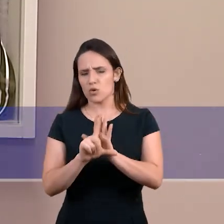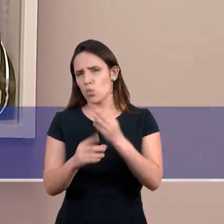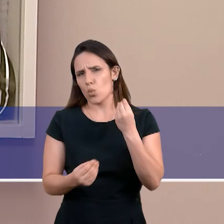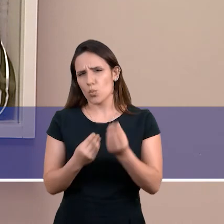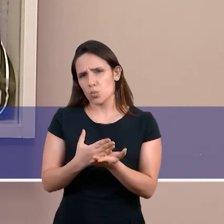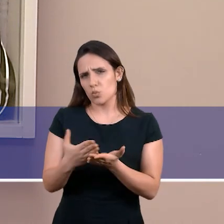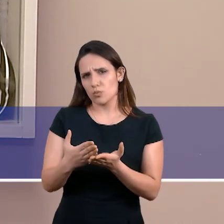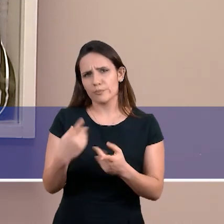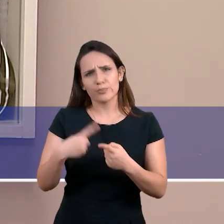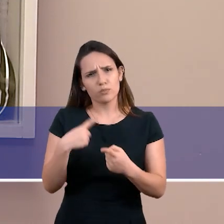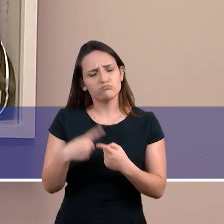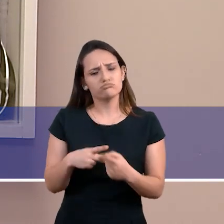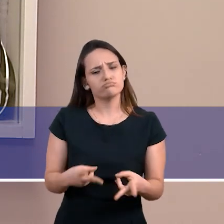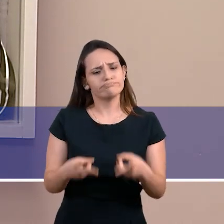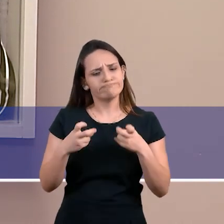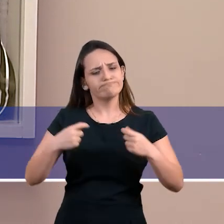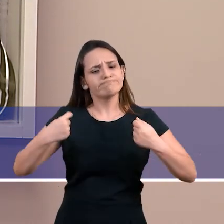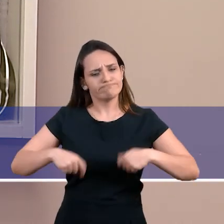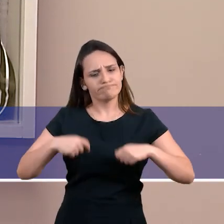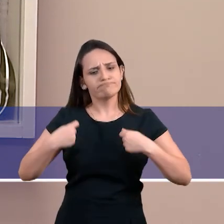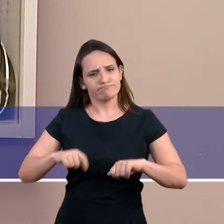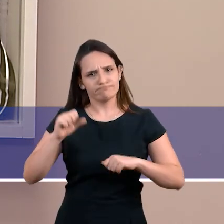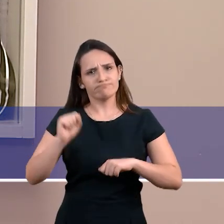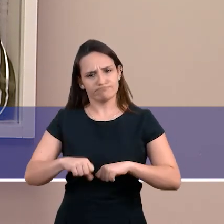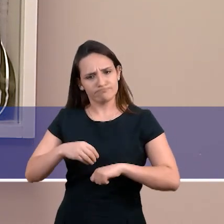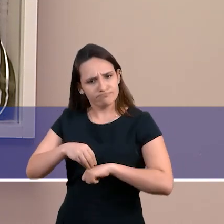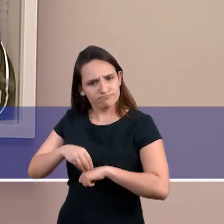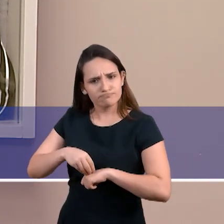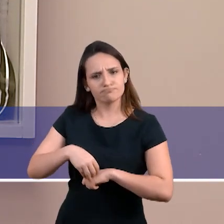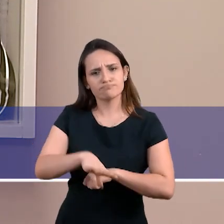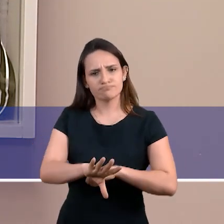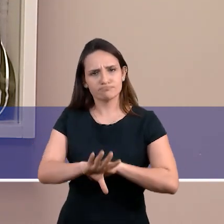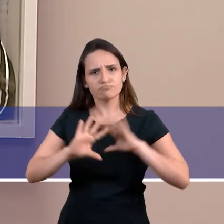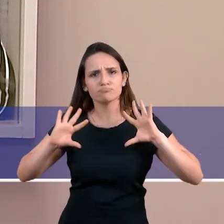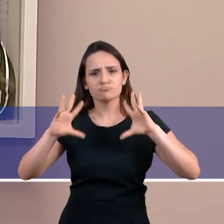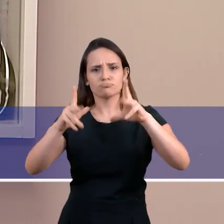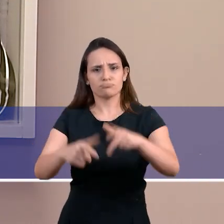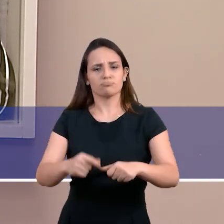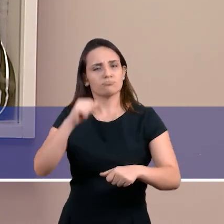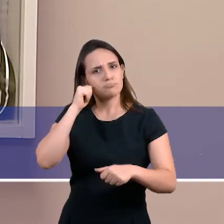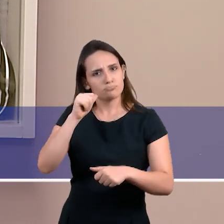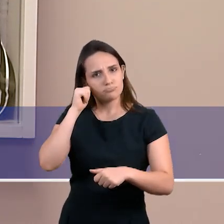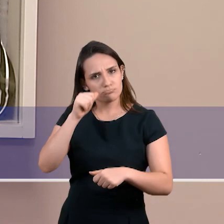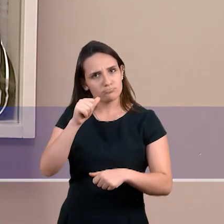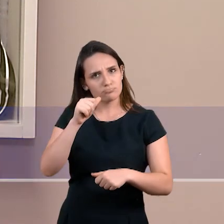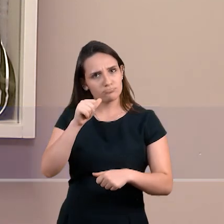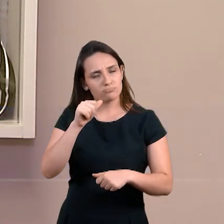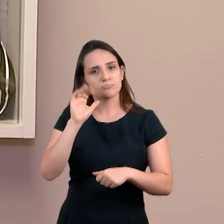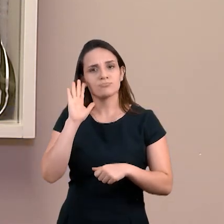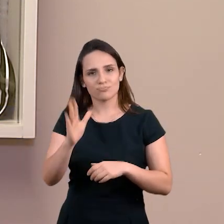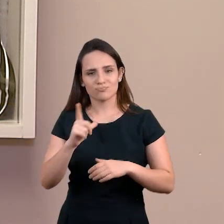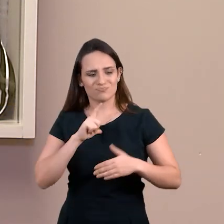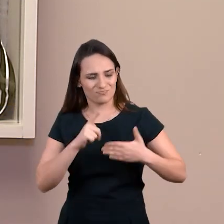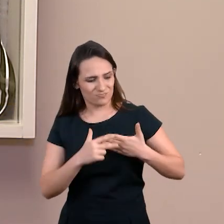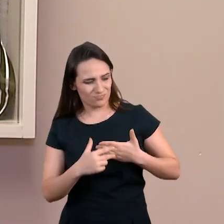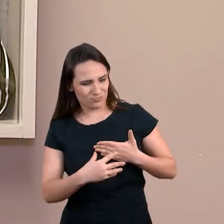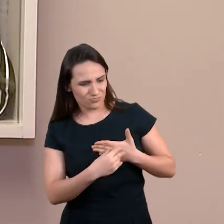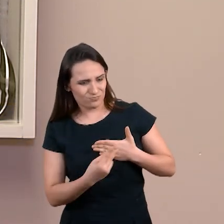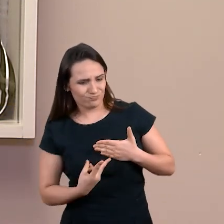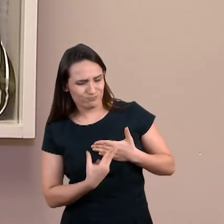ela surgiu da necessidade de levar as mulheres que tiveram